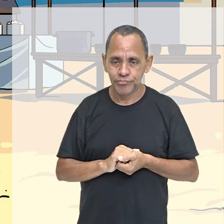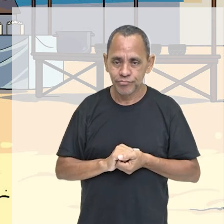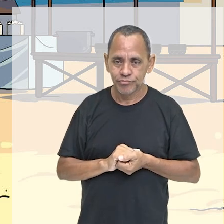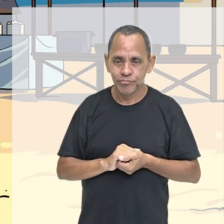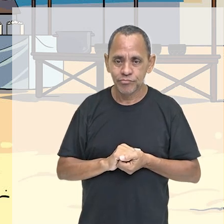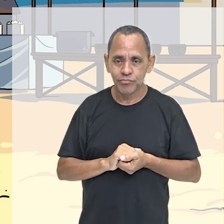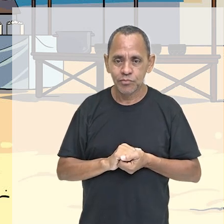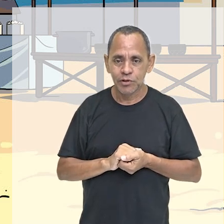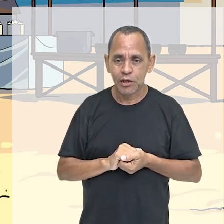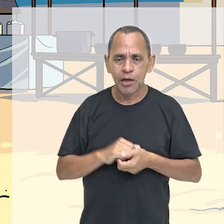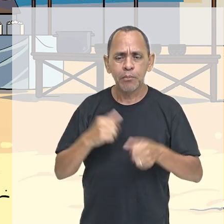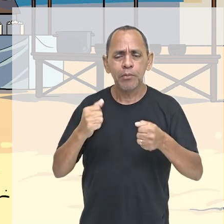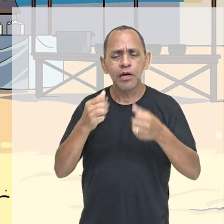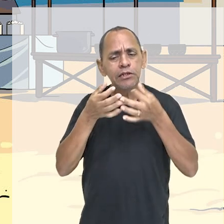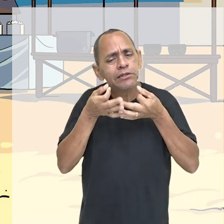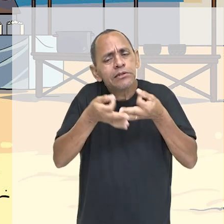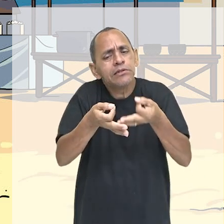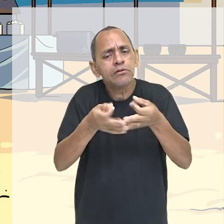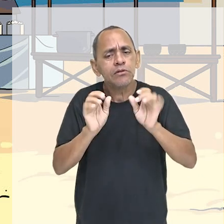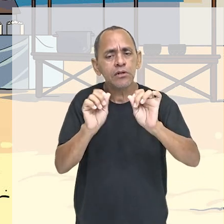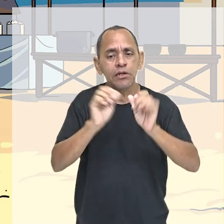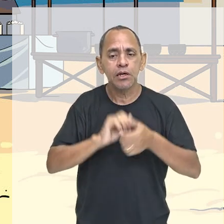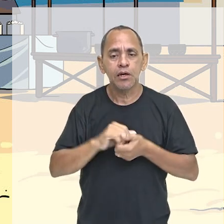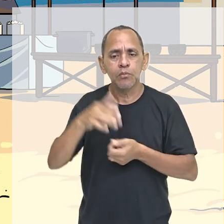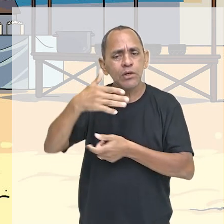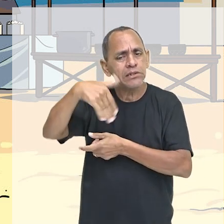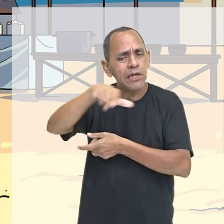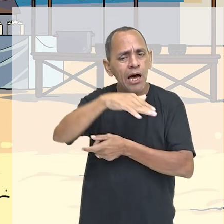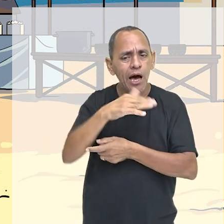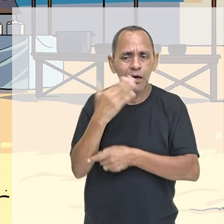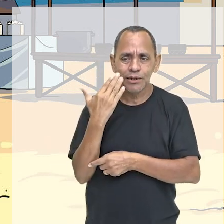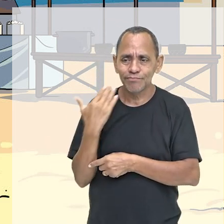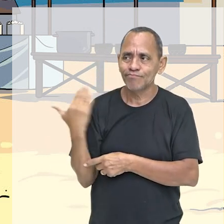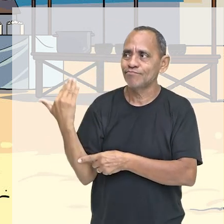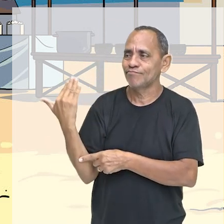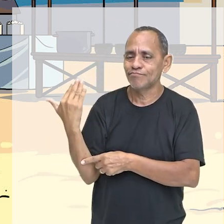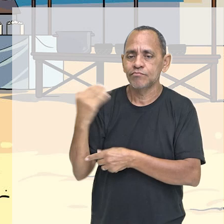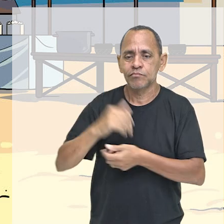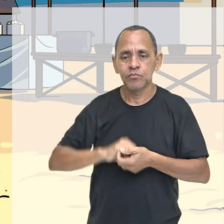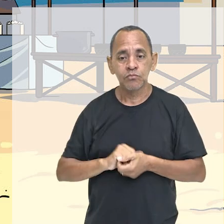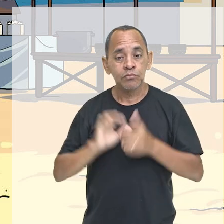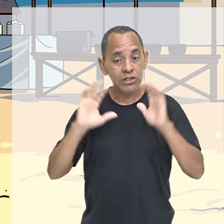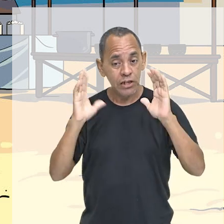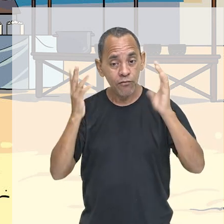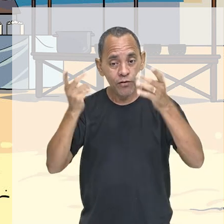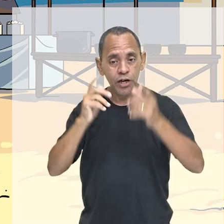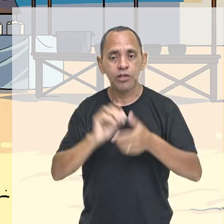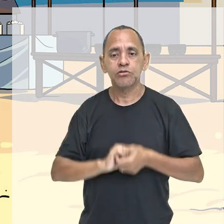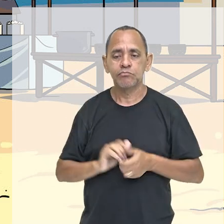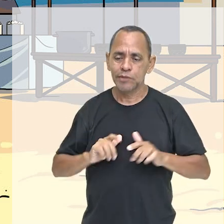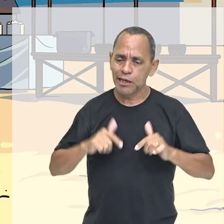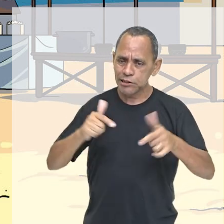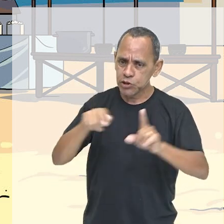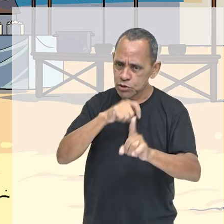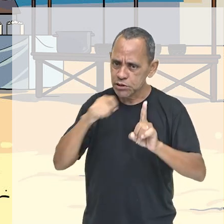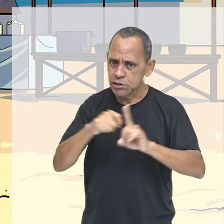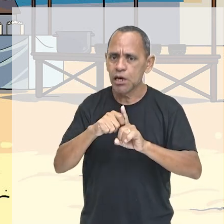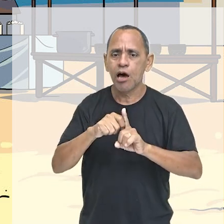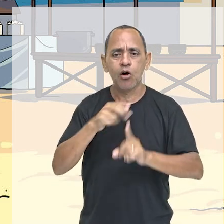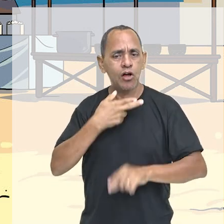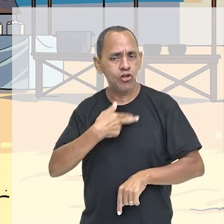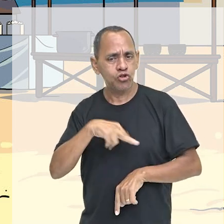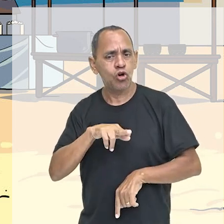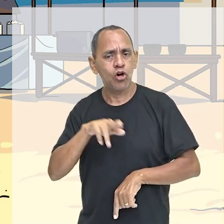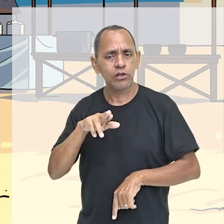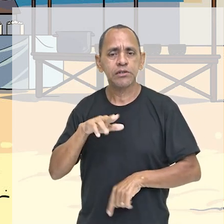a atenção de vocês para este cenário, para esta ação social, religiosa, que